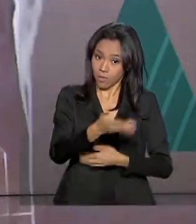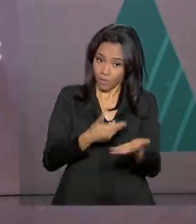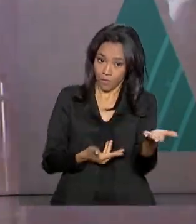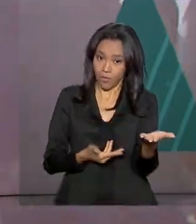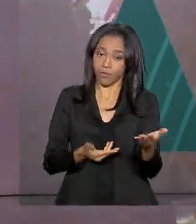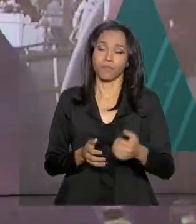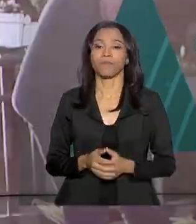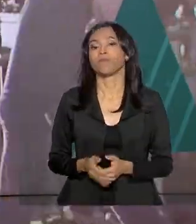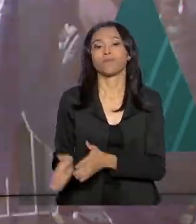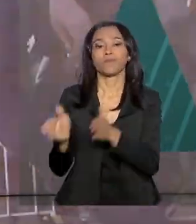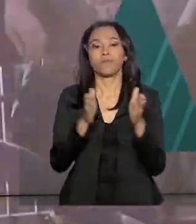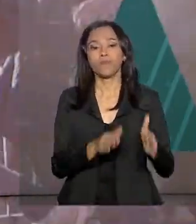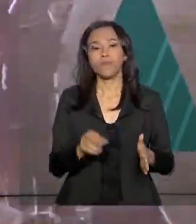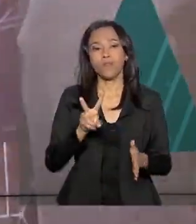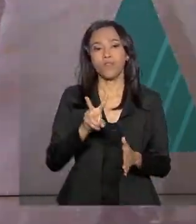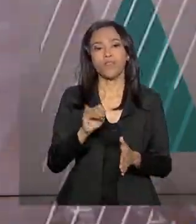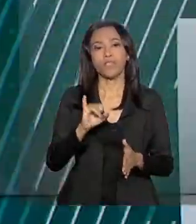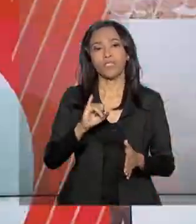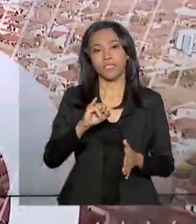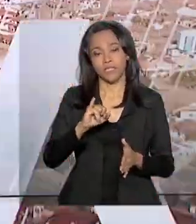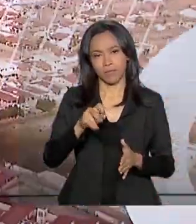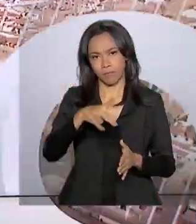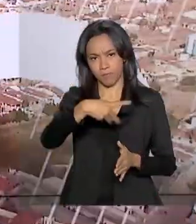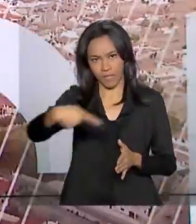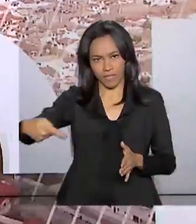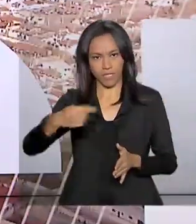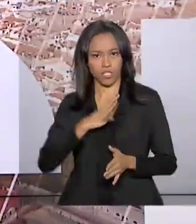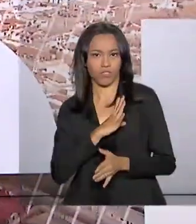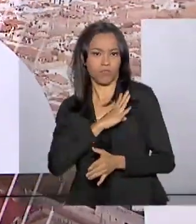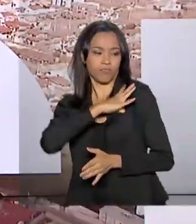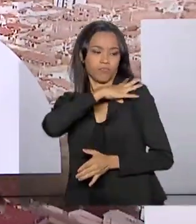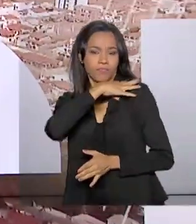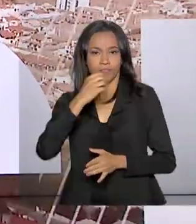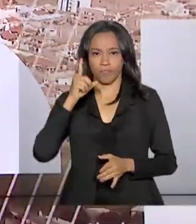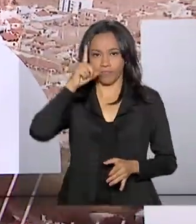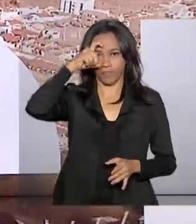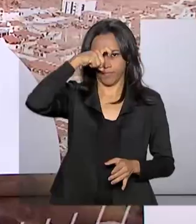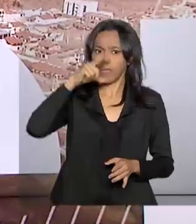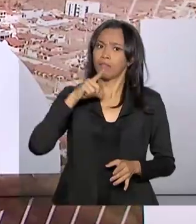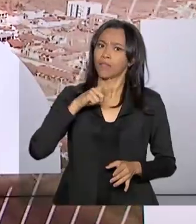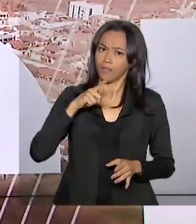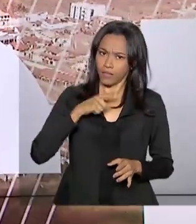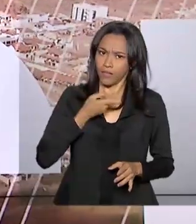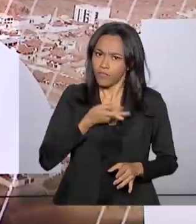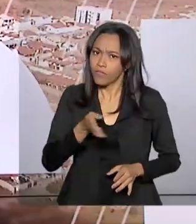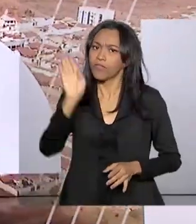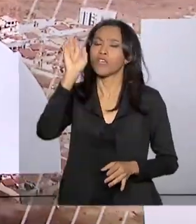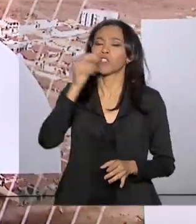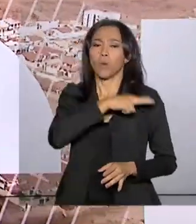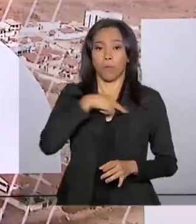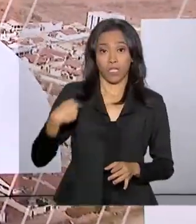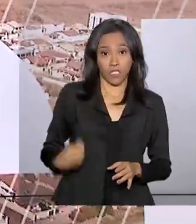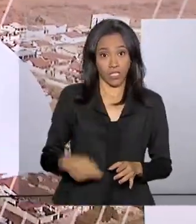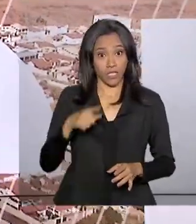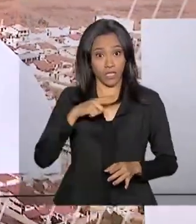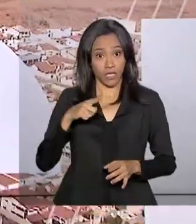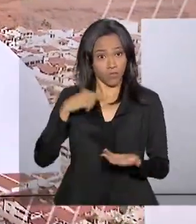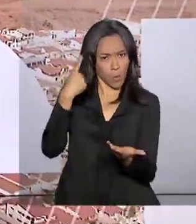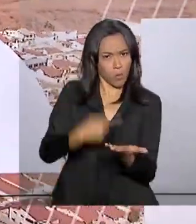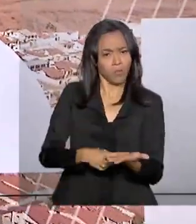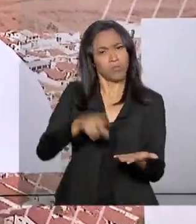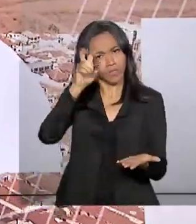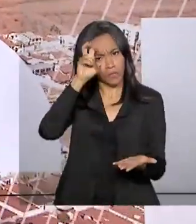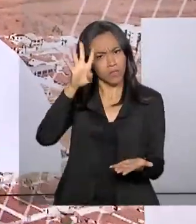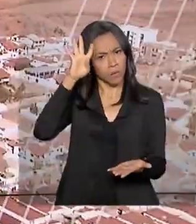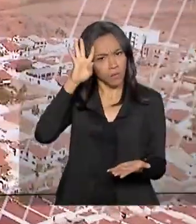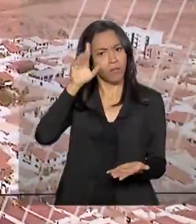E o vice-presidente Hamilton Mourão, que está em viagem oficial à China, teve mais um dia movimentado. Nessa quarta-feira, além de reuniões para promover